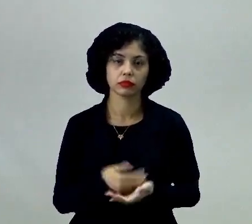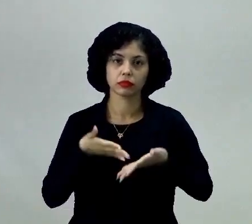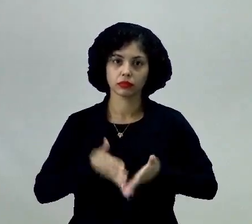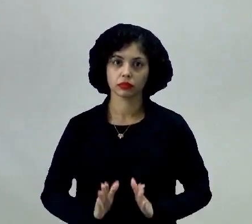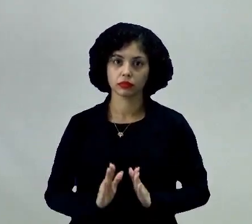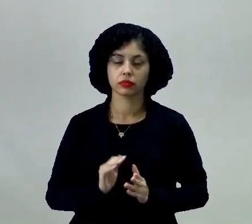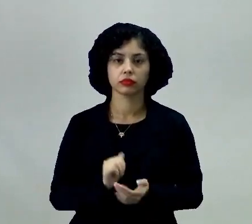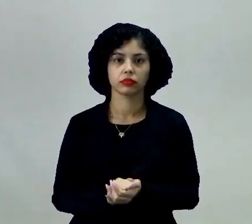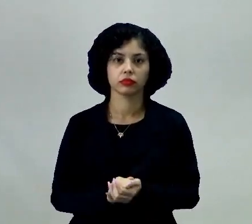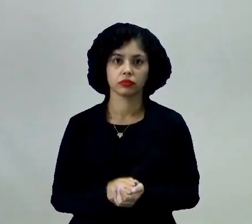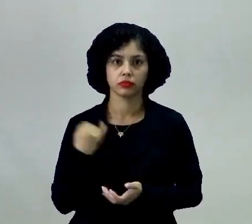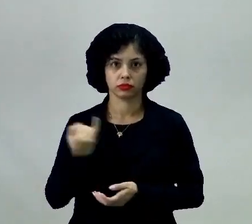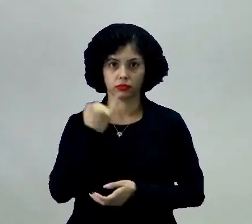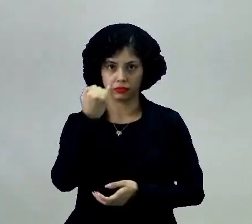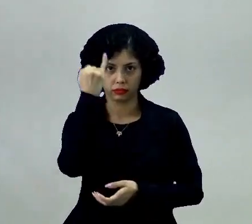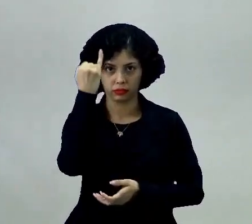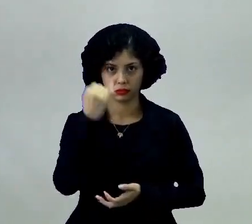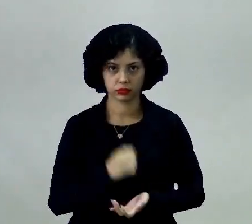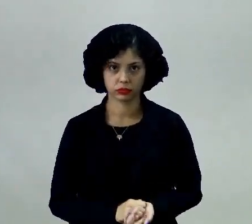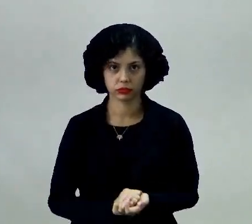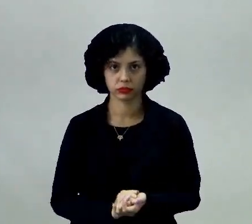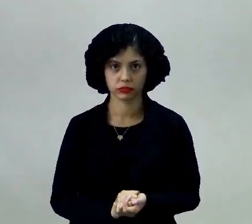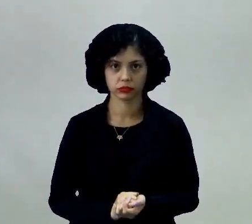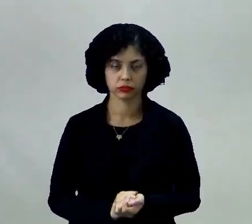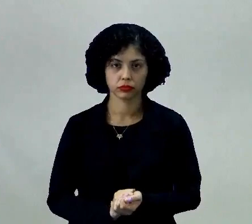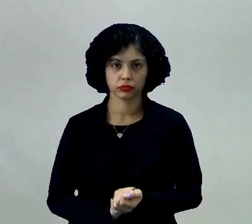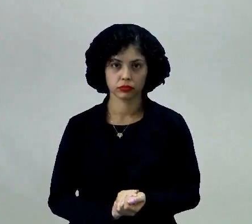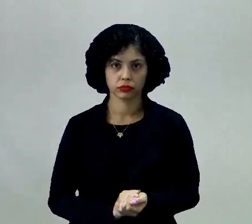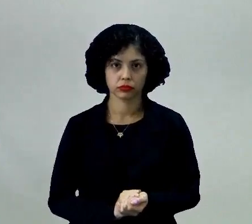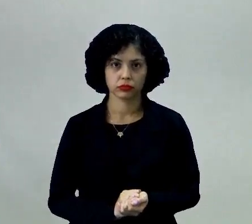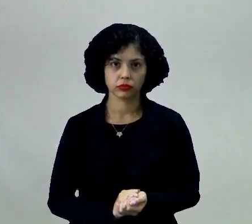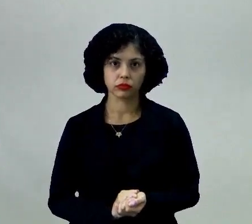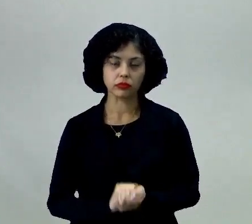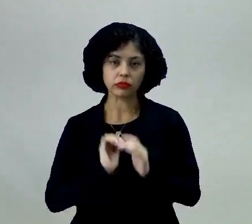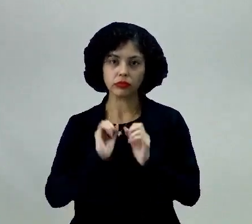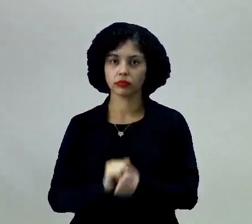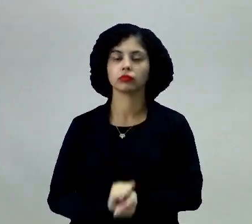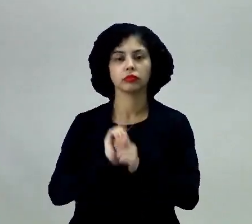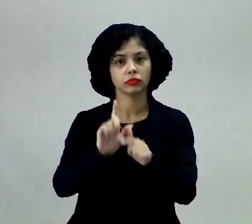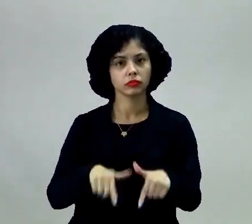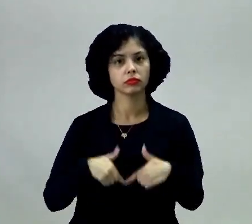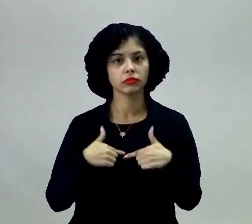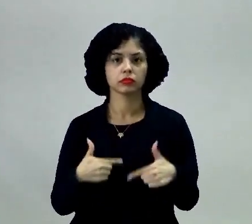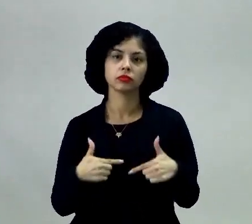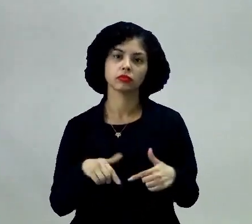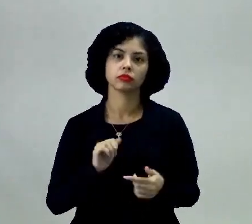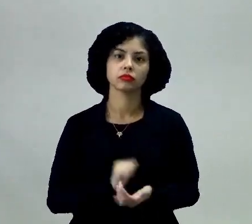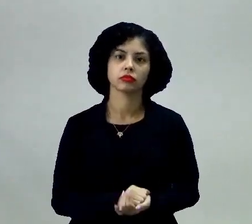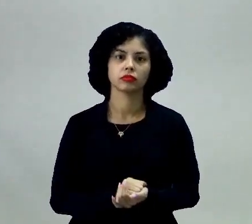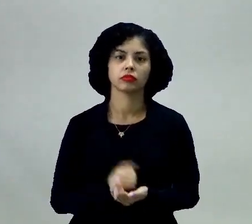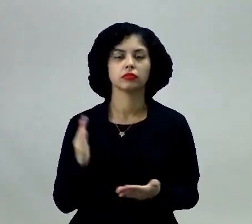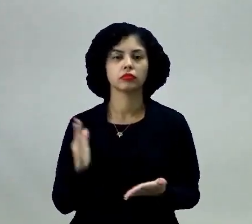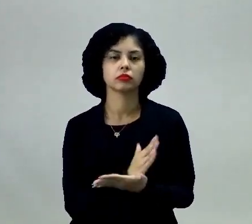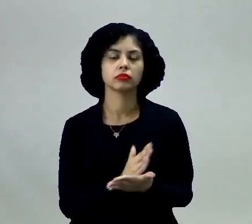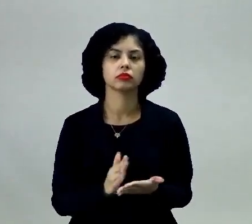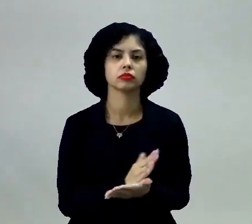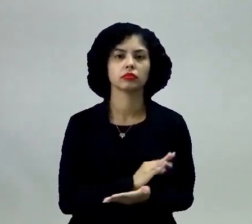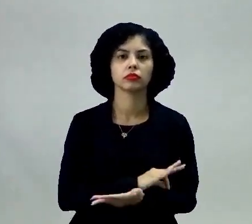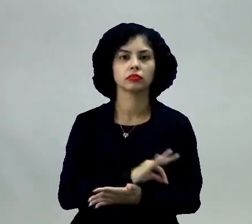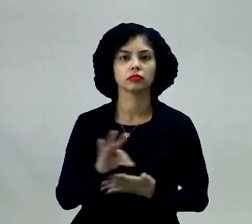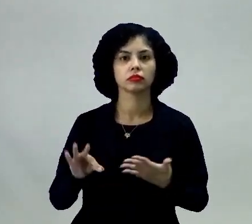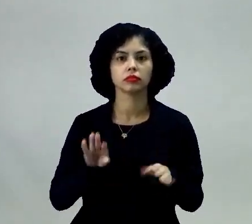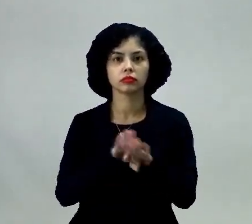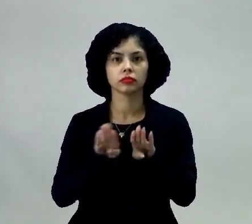e eles são fundamentais, porque eles estão no enfrentamento em relação a algum tipo